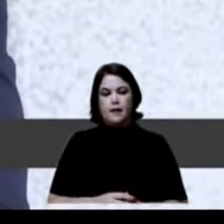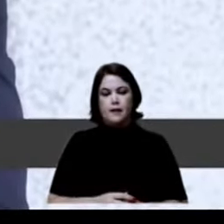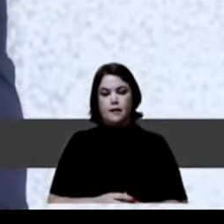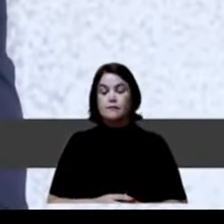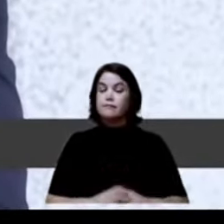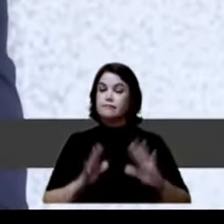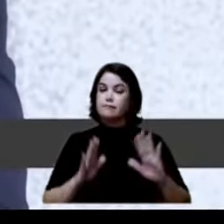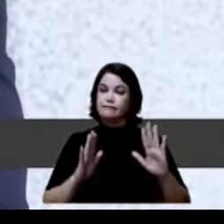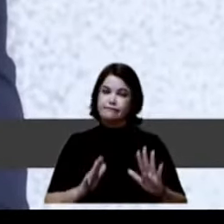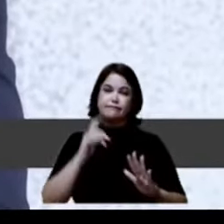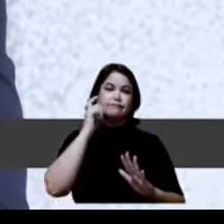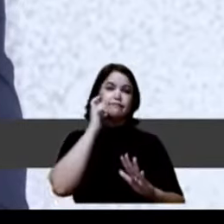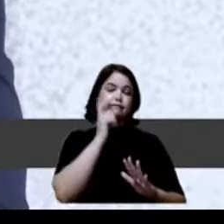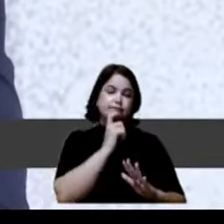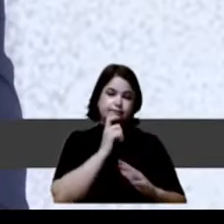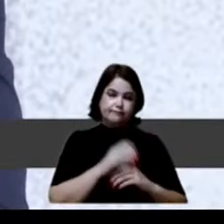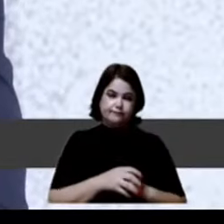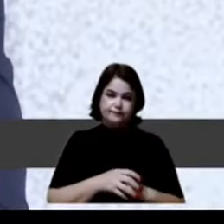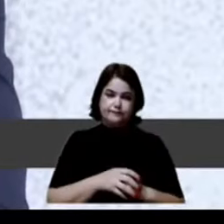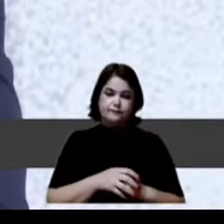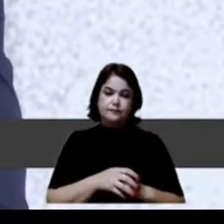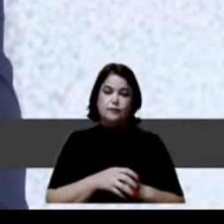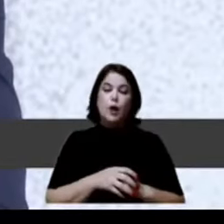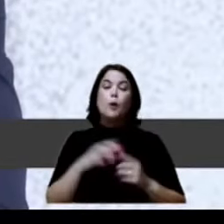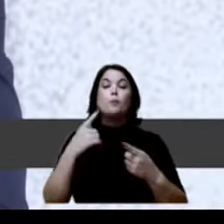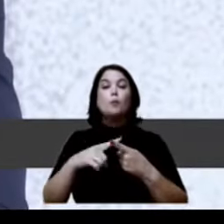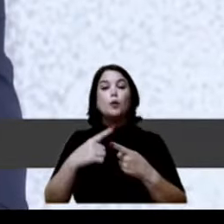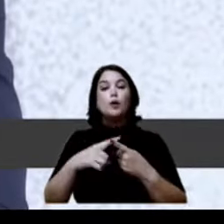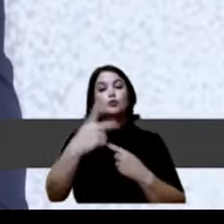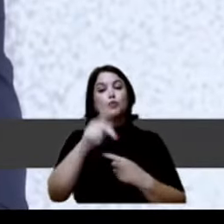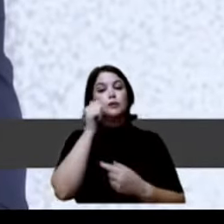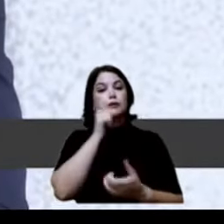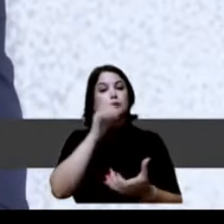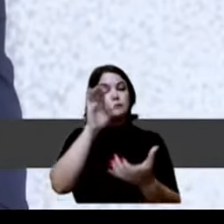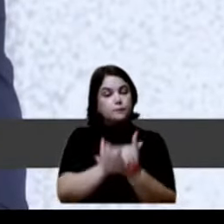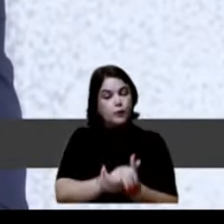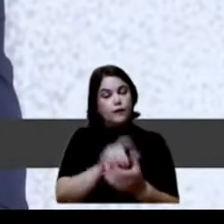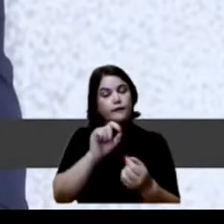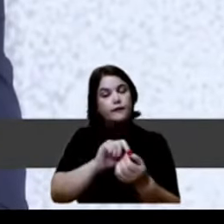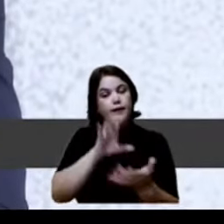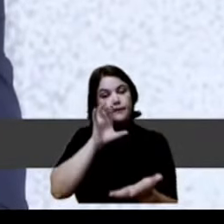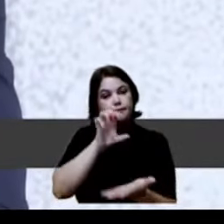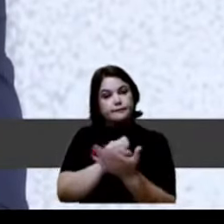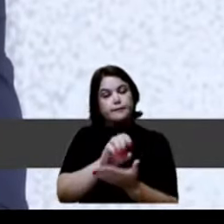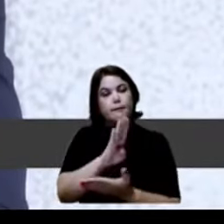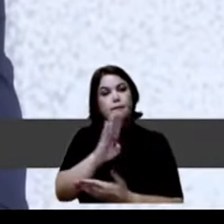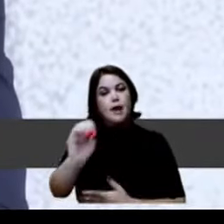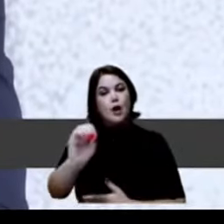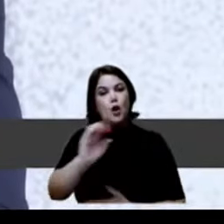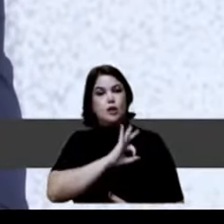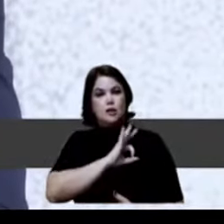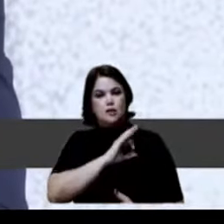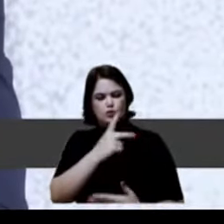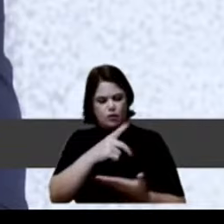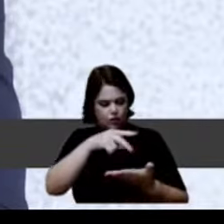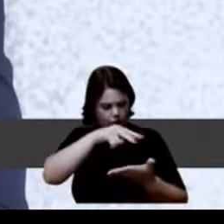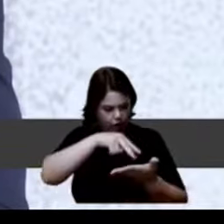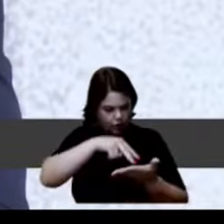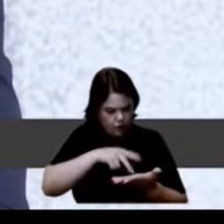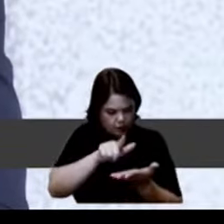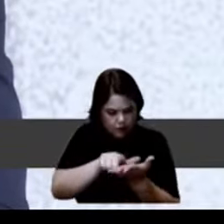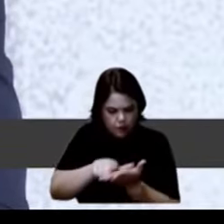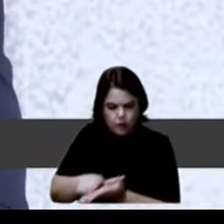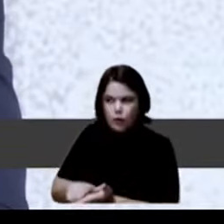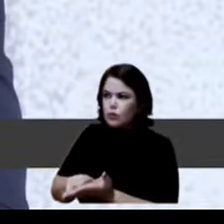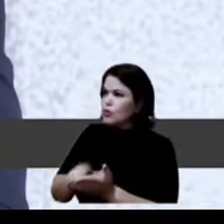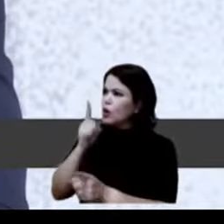Ricardo Nunes, por que que a sua esposa registrou o boletim de ocorrência? Assim, eu vi você procurando nas suas folhas aí e não achou a resposta do seu